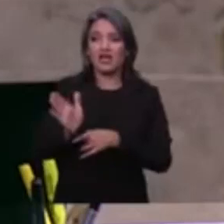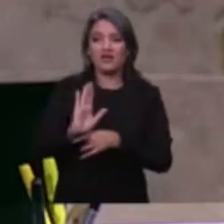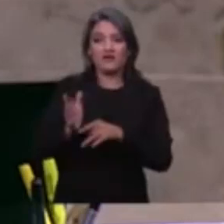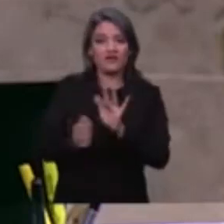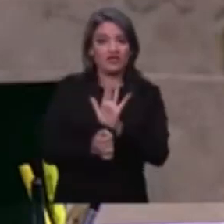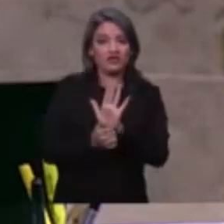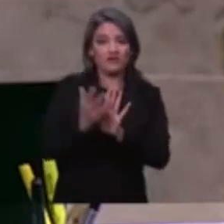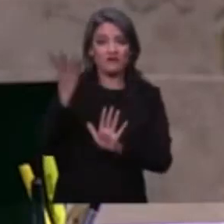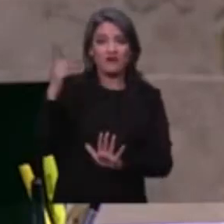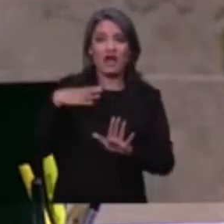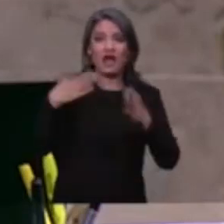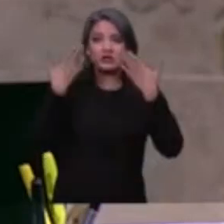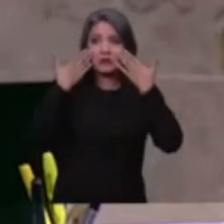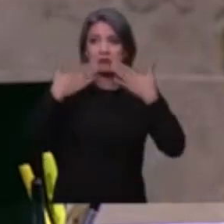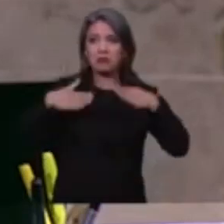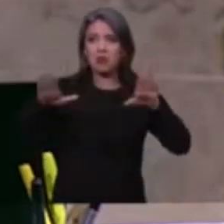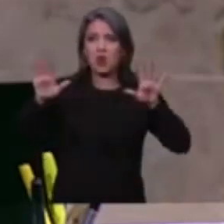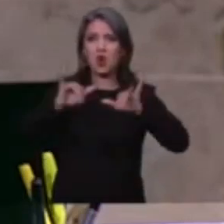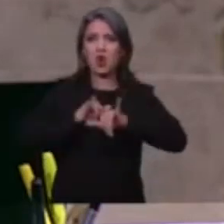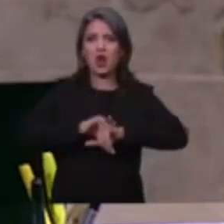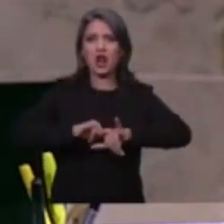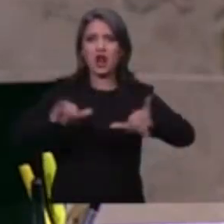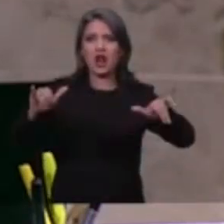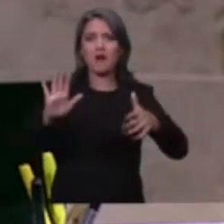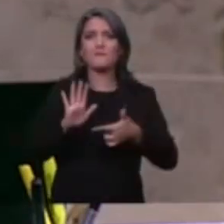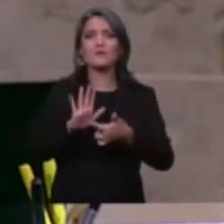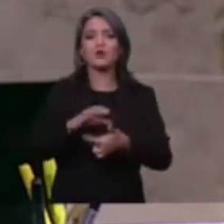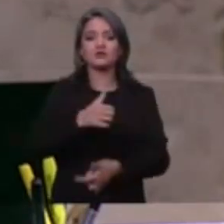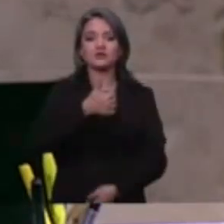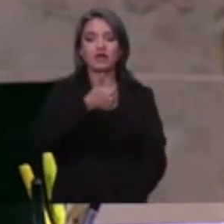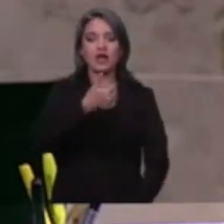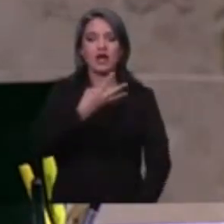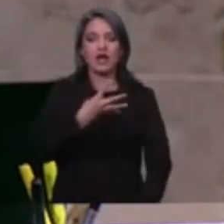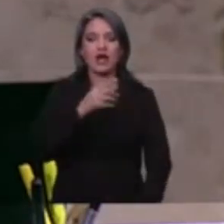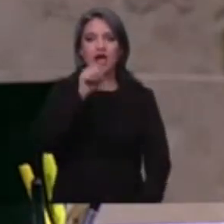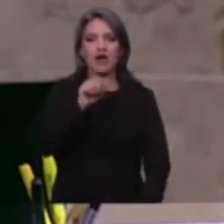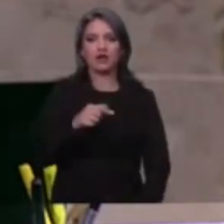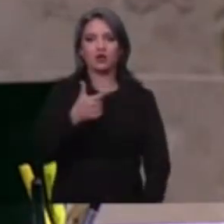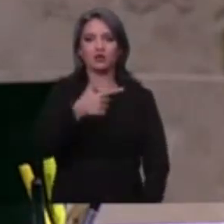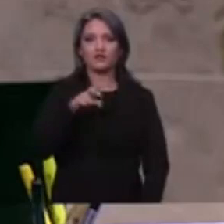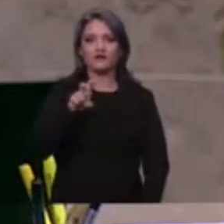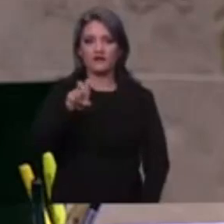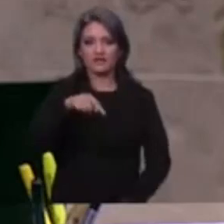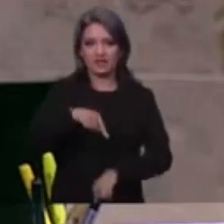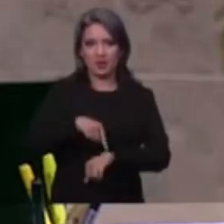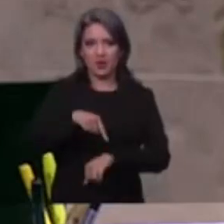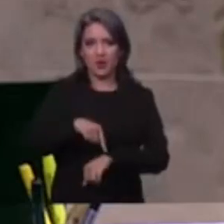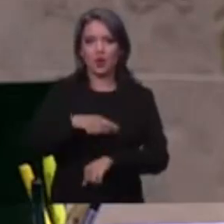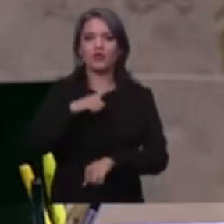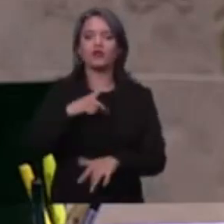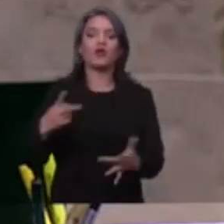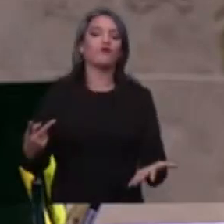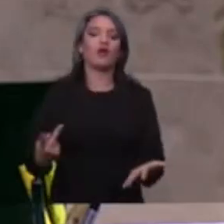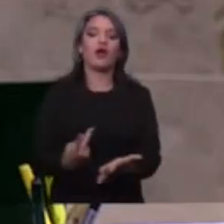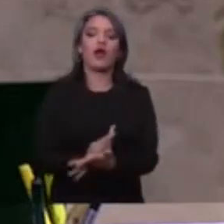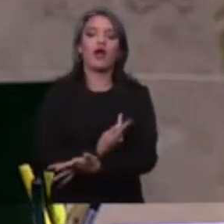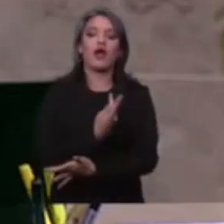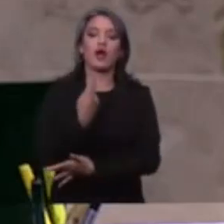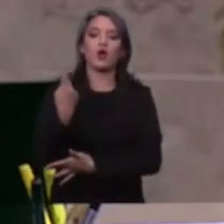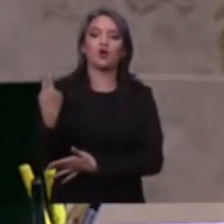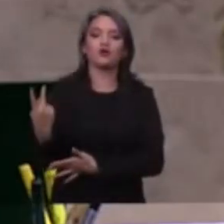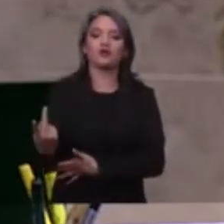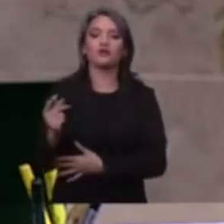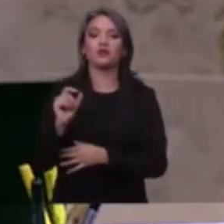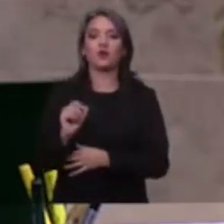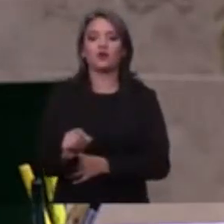fontes abertas revelam que, às 14 horas e 25 minutos, ocorreu o rompimento da linha